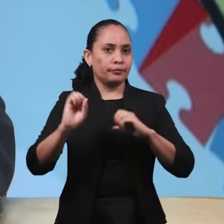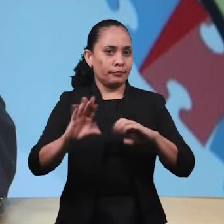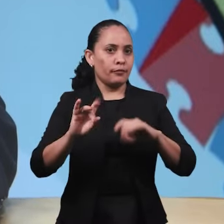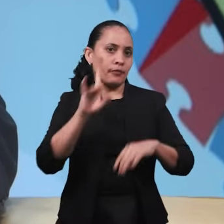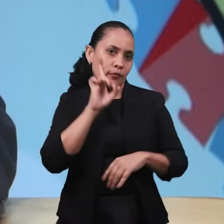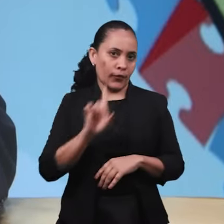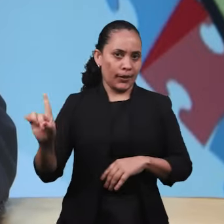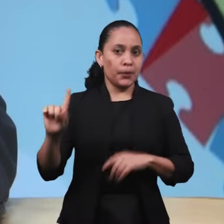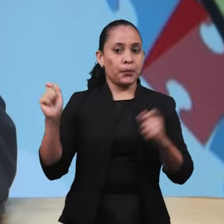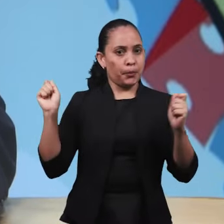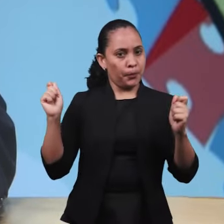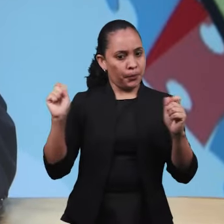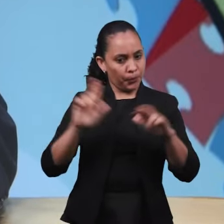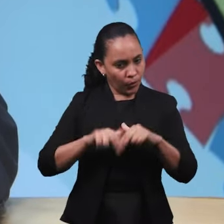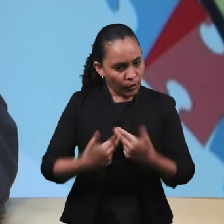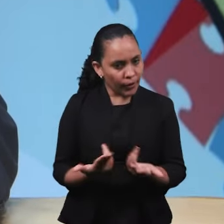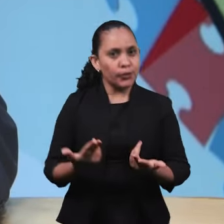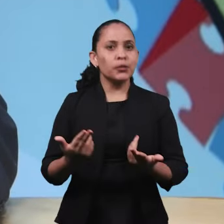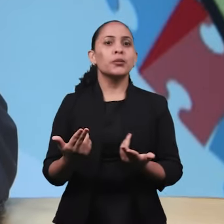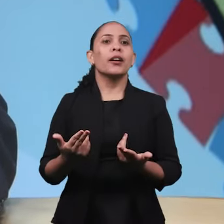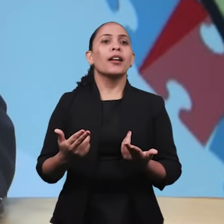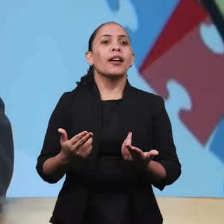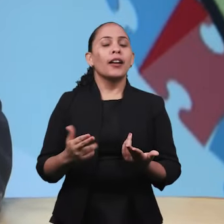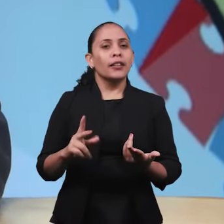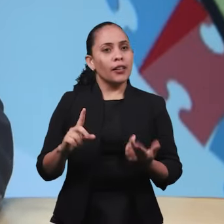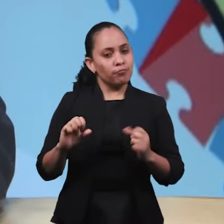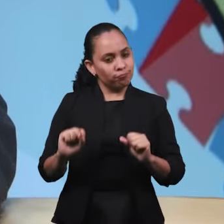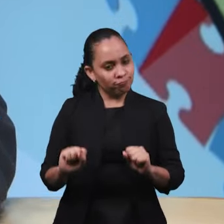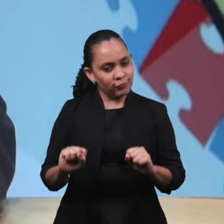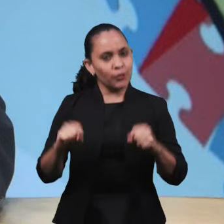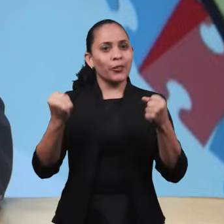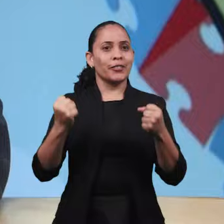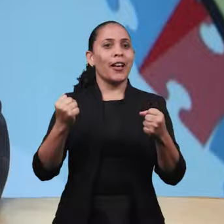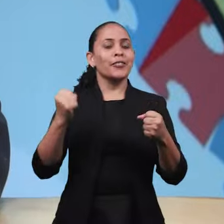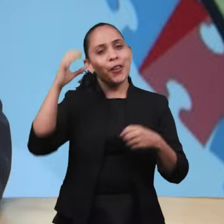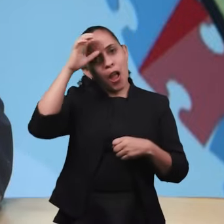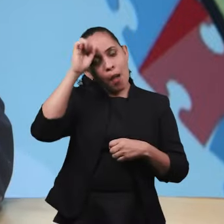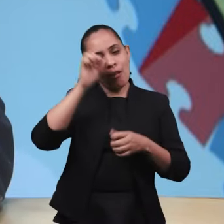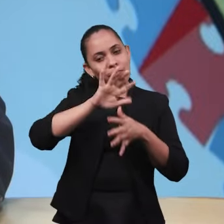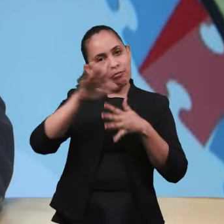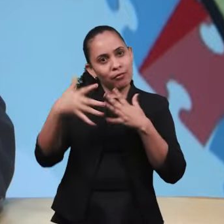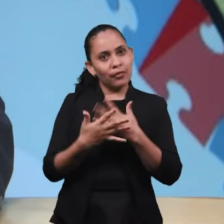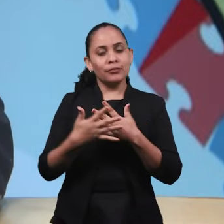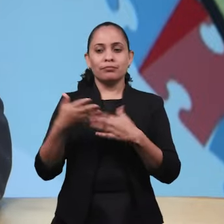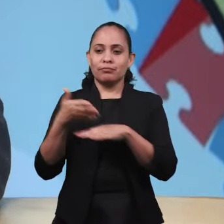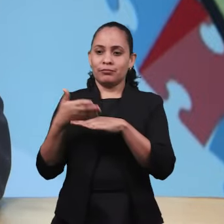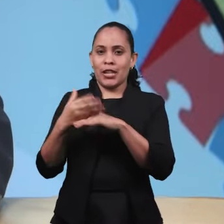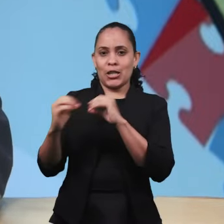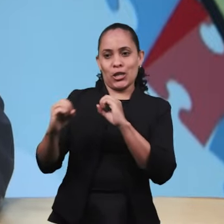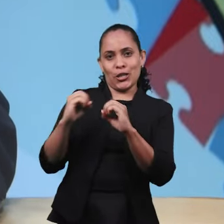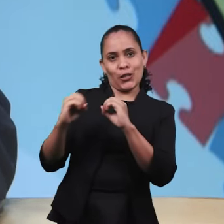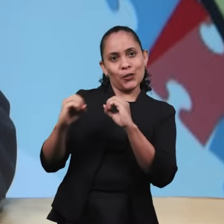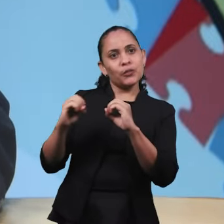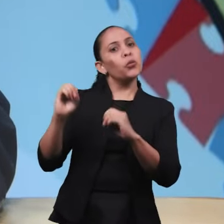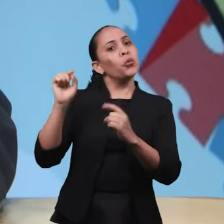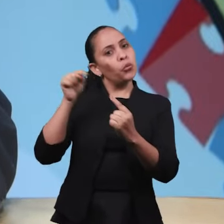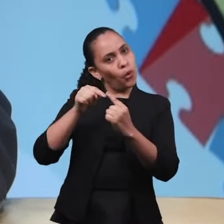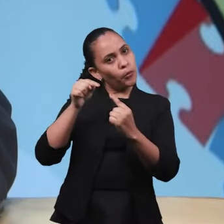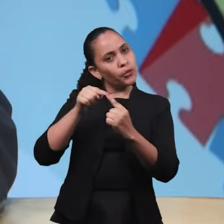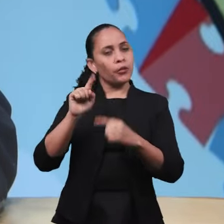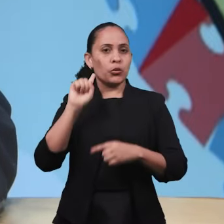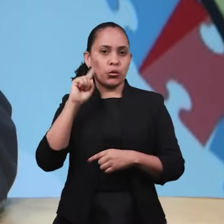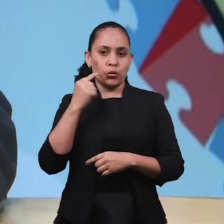tem se esmerado em conhecer cada vez mais a língua brasileira de sinais, a fazer as oficinas com este objetivo,